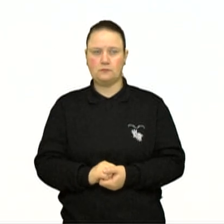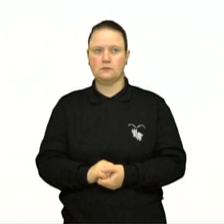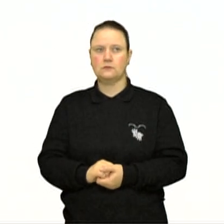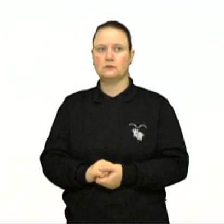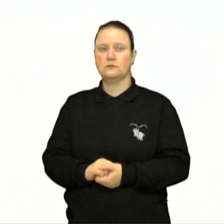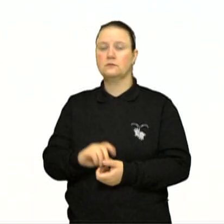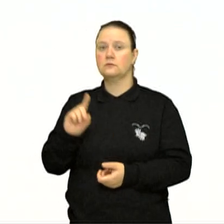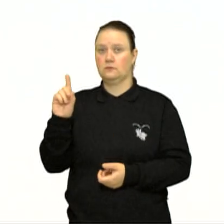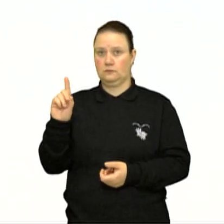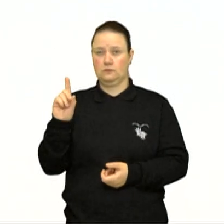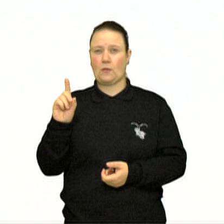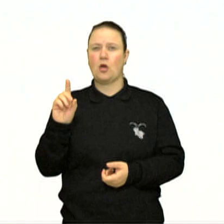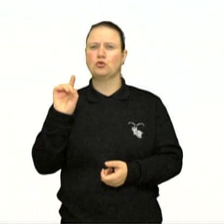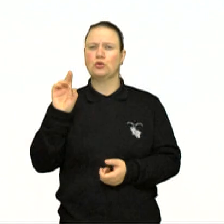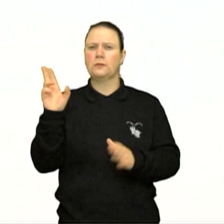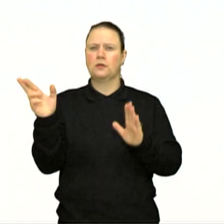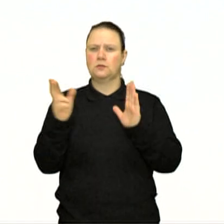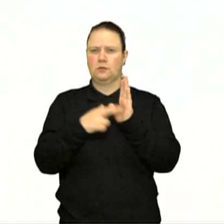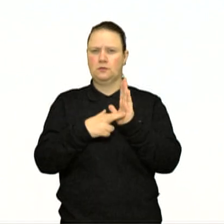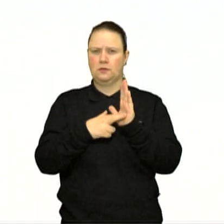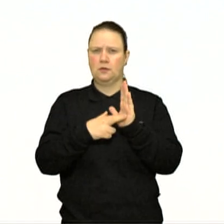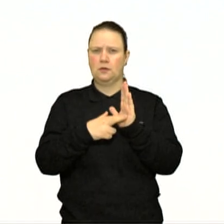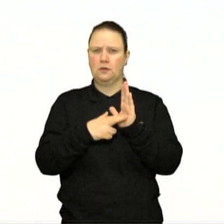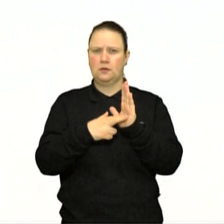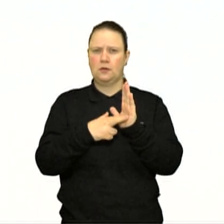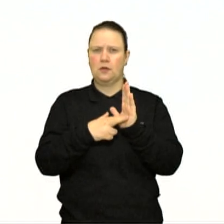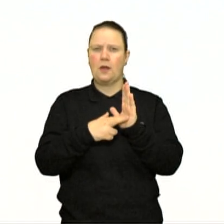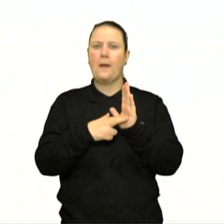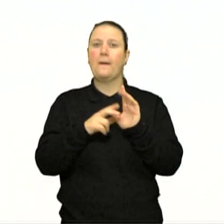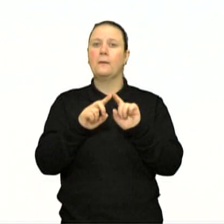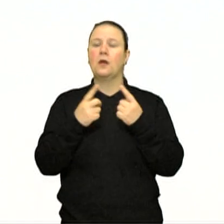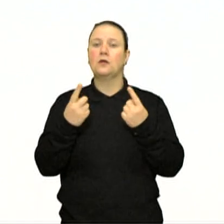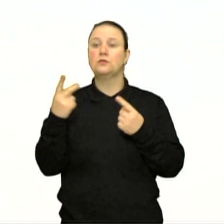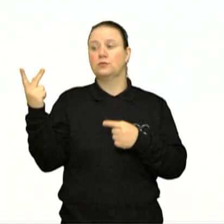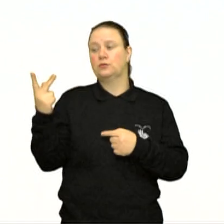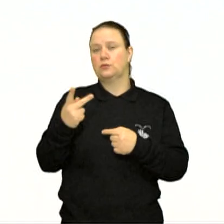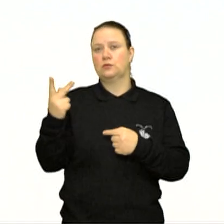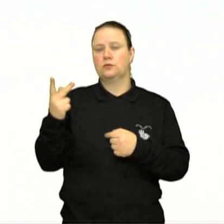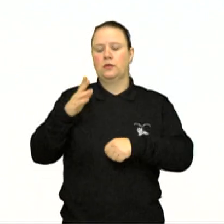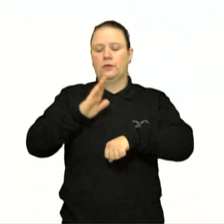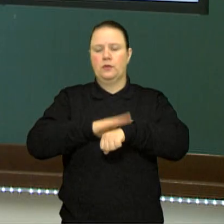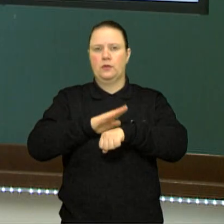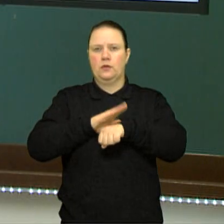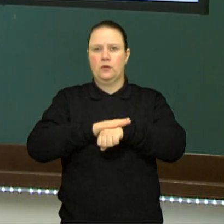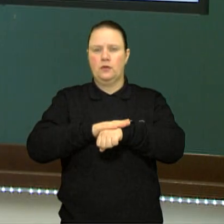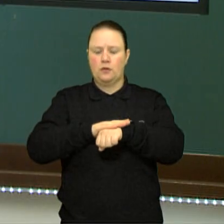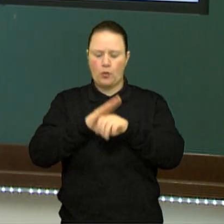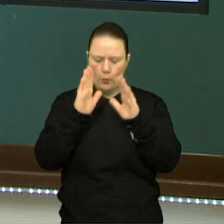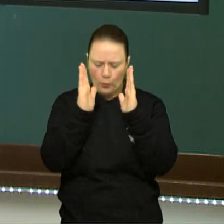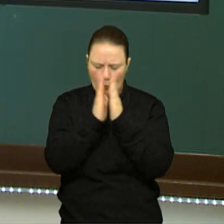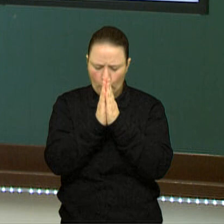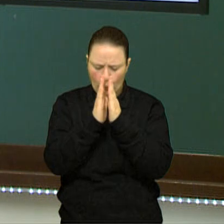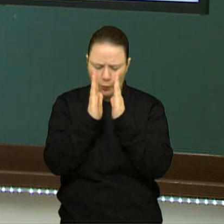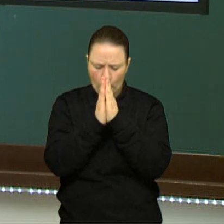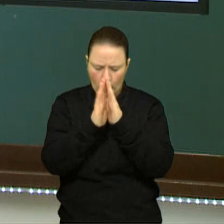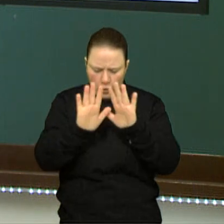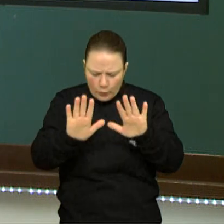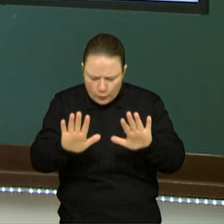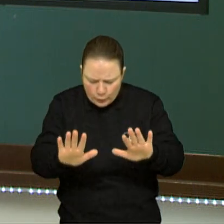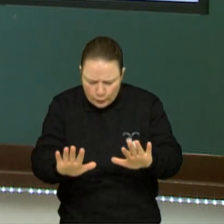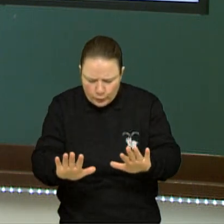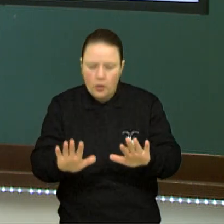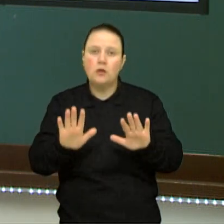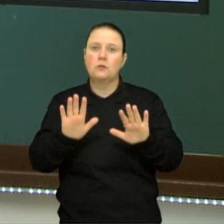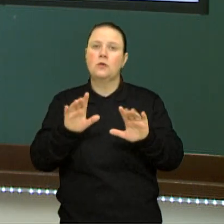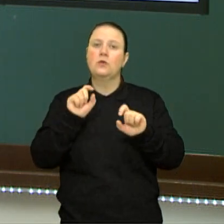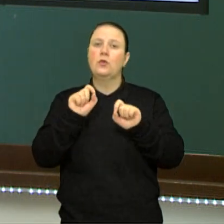Aqui, pessoal, só para a gente responder, eu vou responder durante a aula, mas eles estão em um momento de oração, pessoal. E